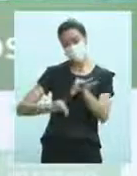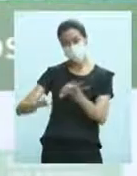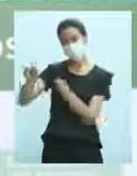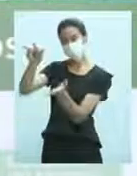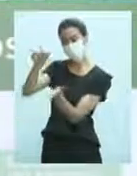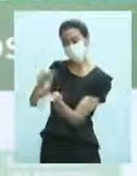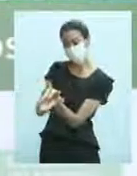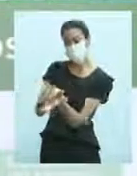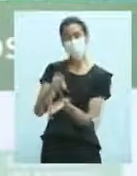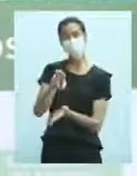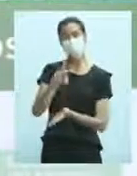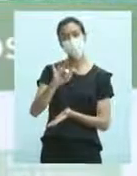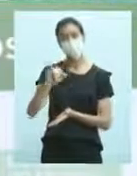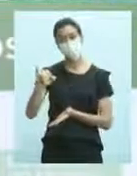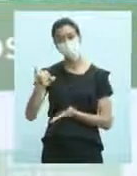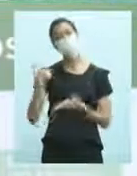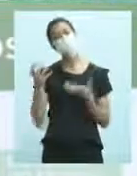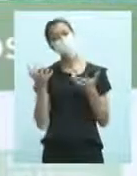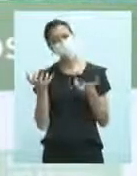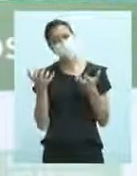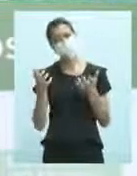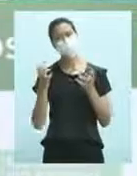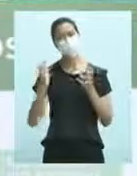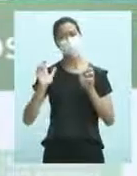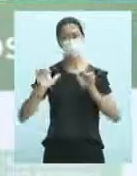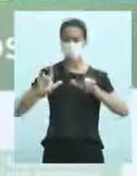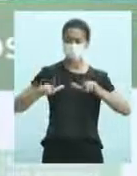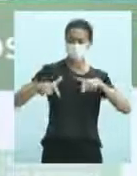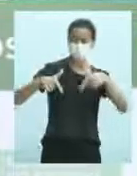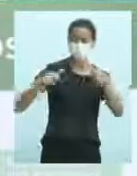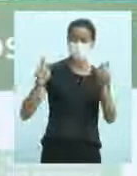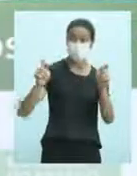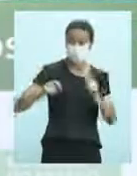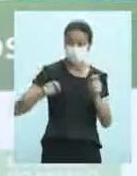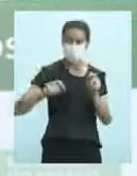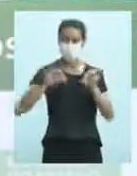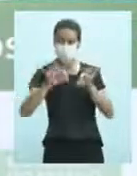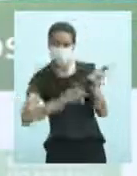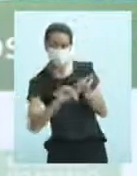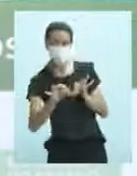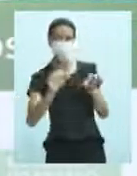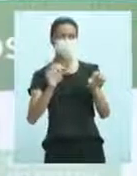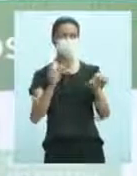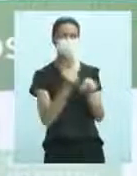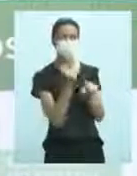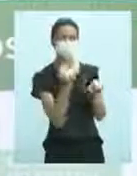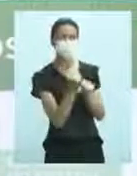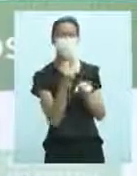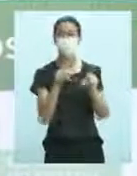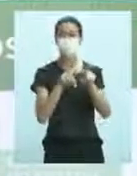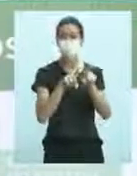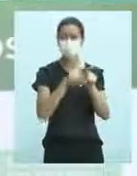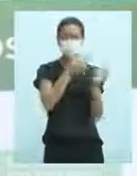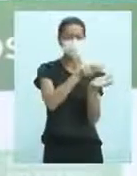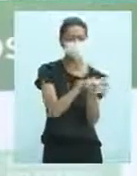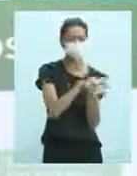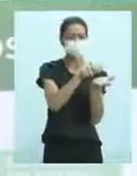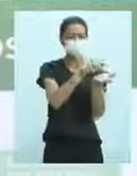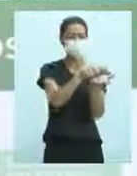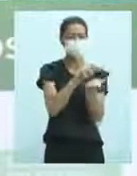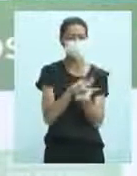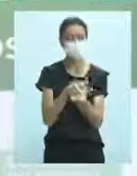hã das 513 dos 513 litros de uti existentes no estado entre